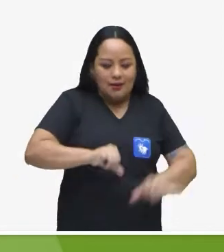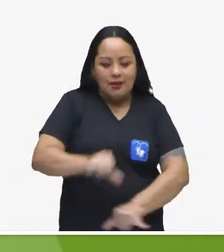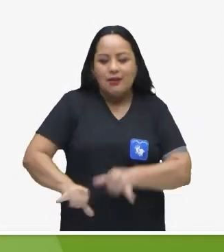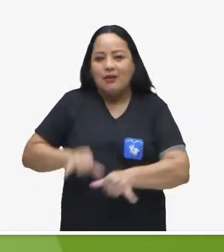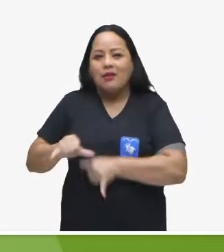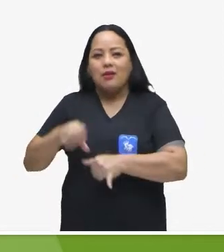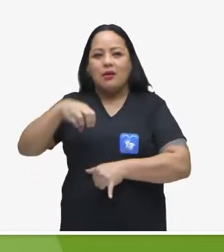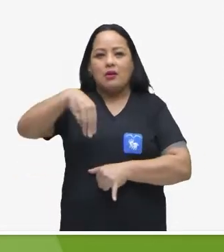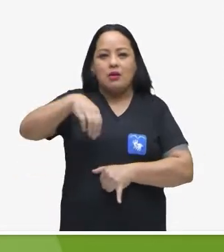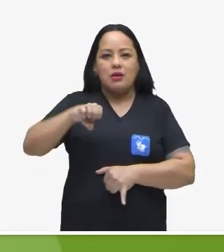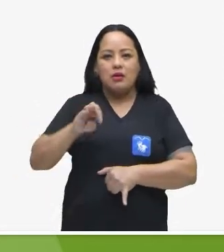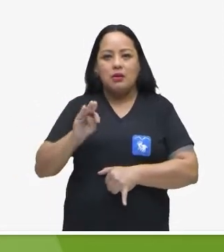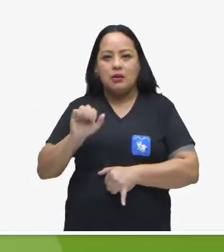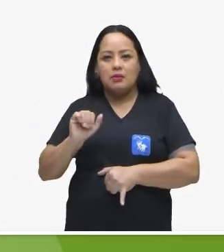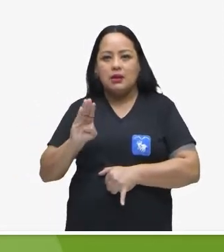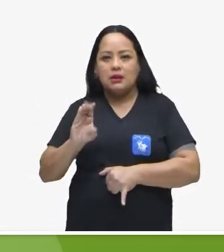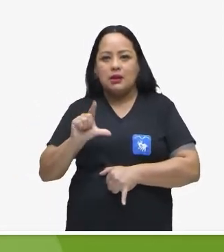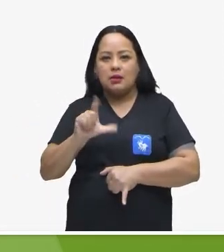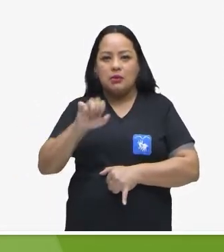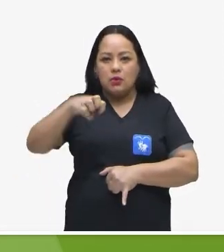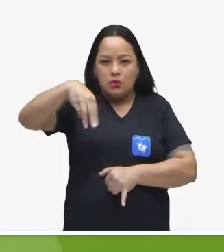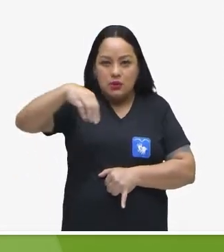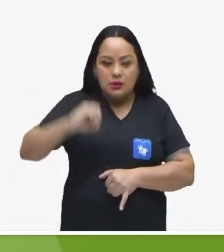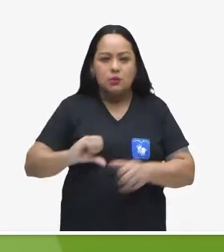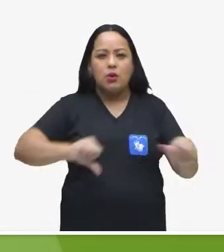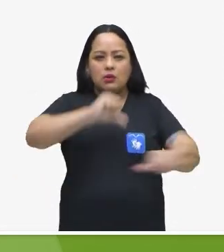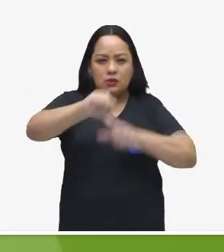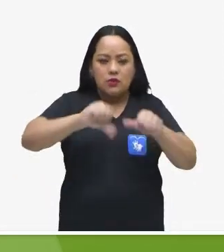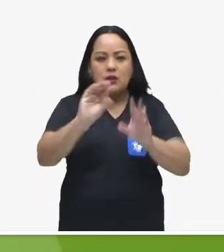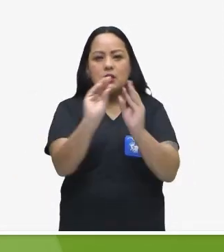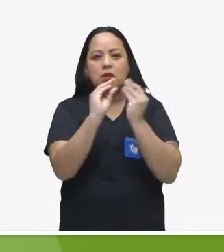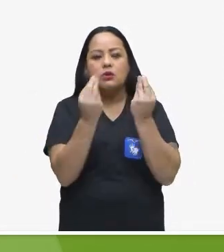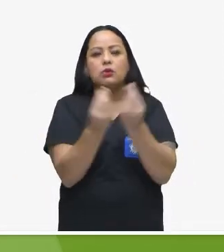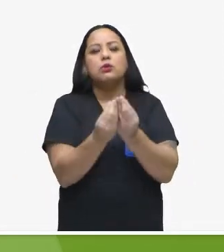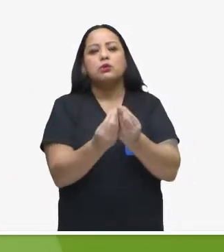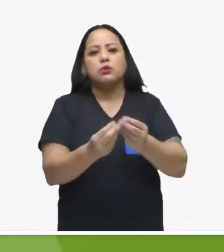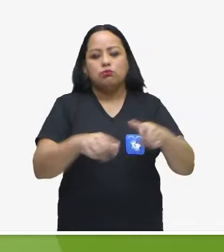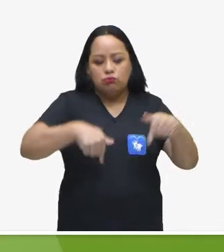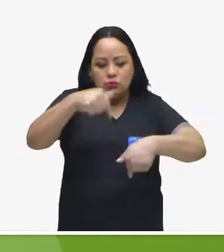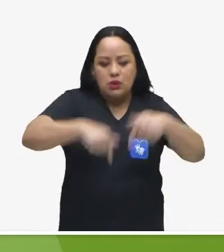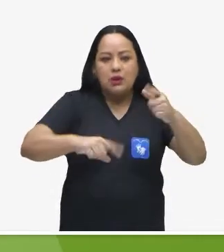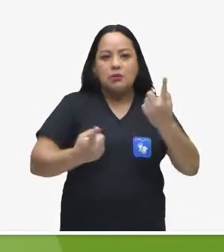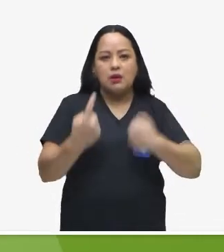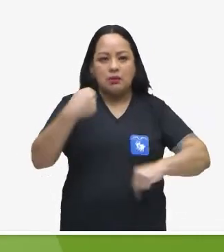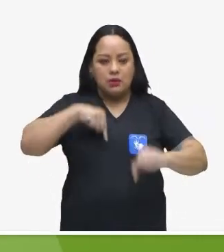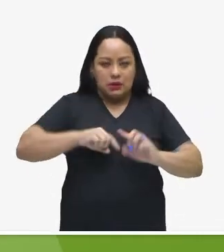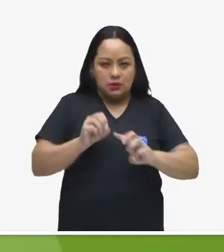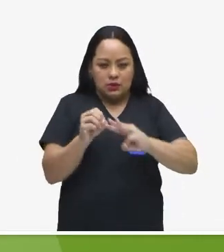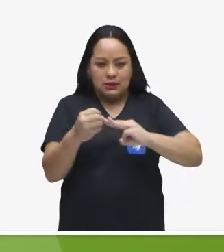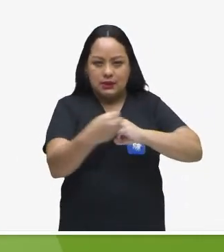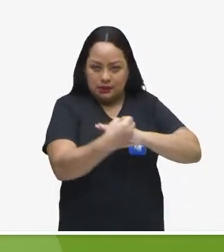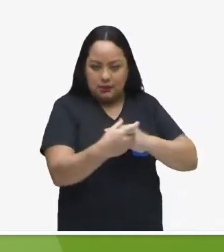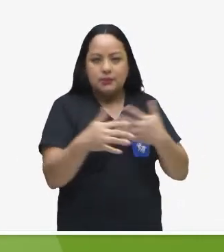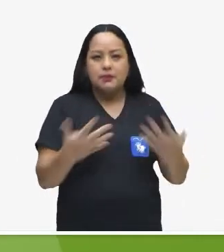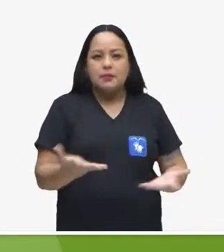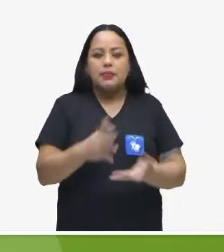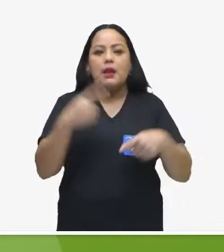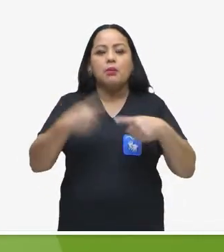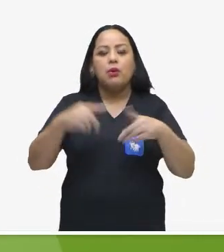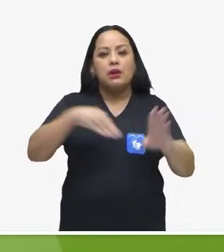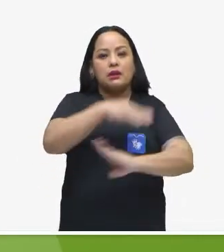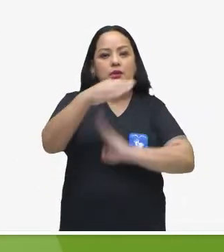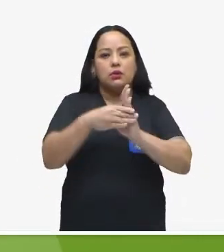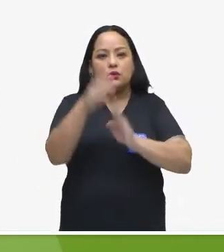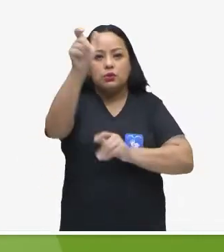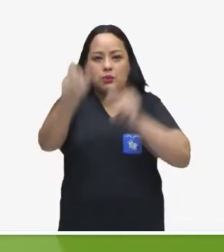são as substâncias, as transformações das substâncias químicas que acontecem dentro da célula, né? Porque todos os seres